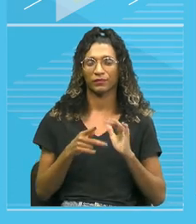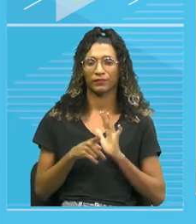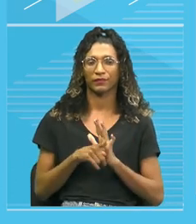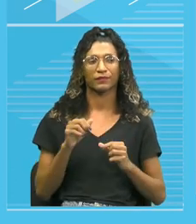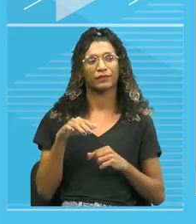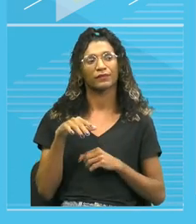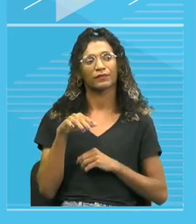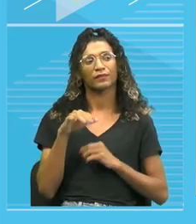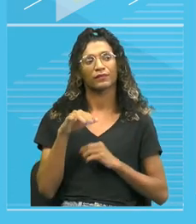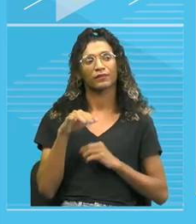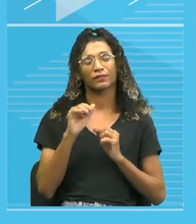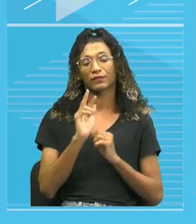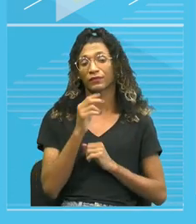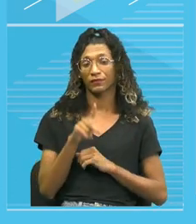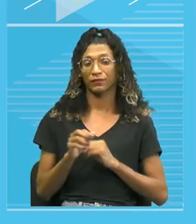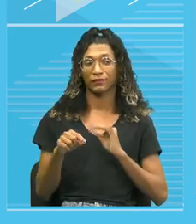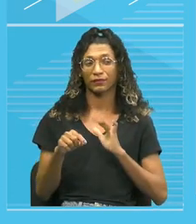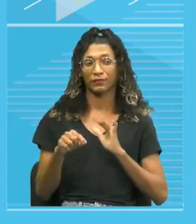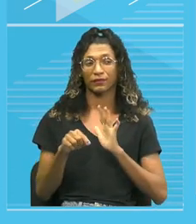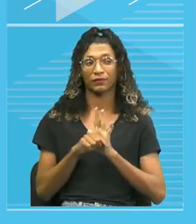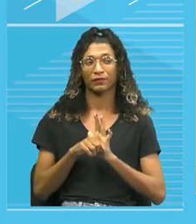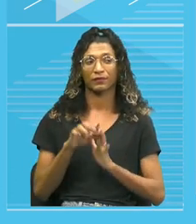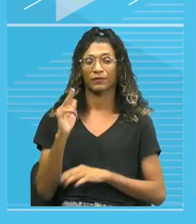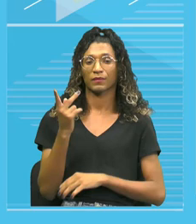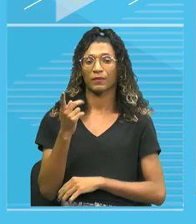menos a dos